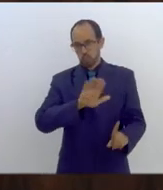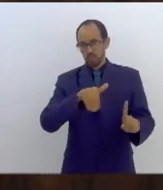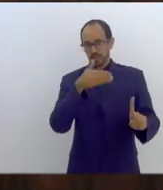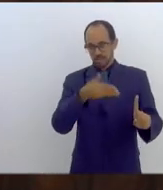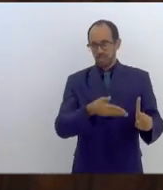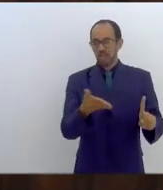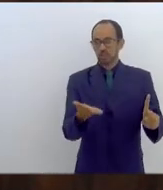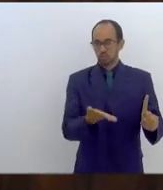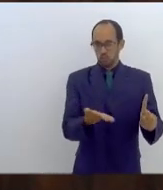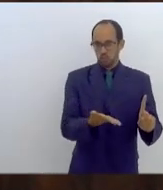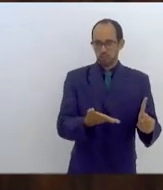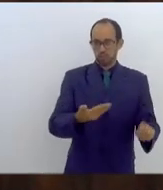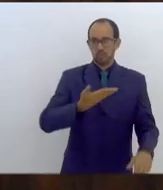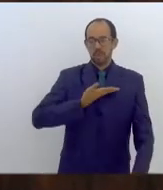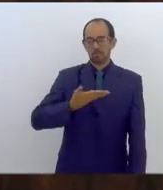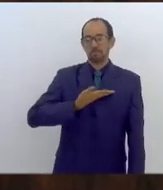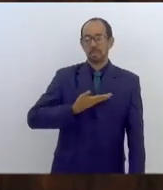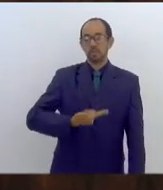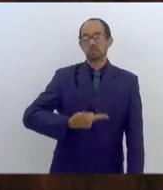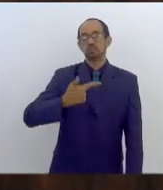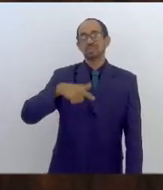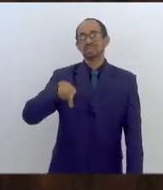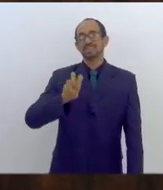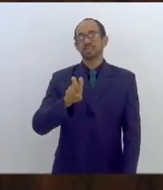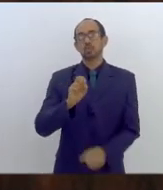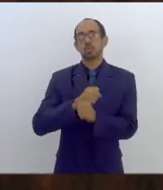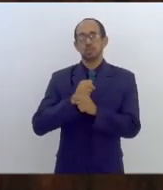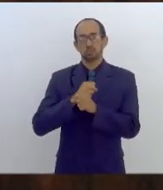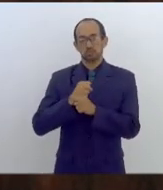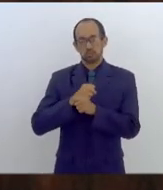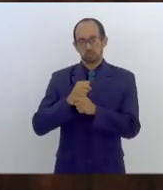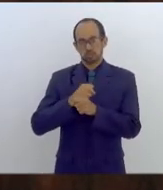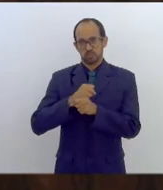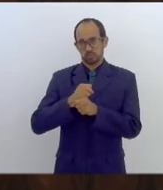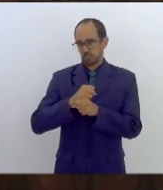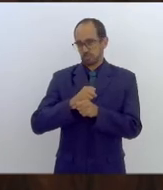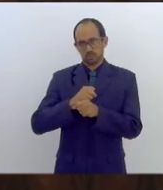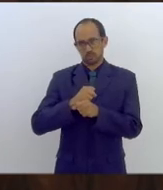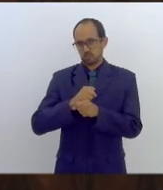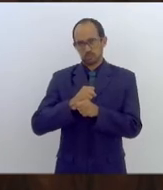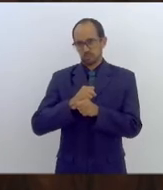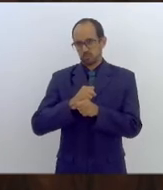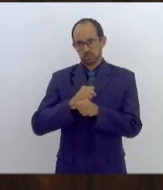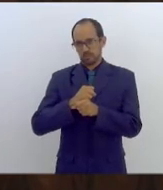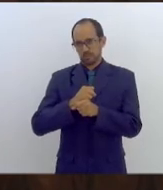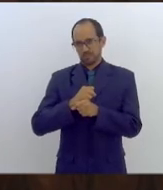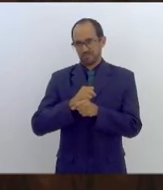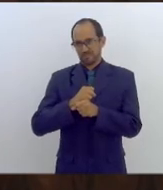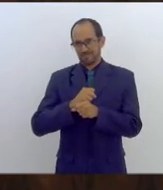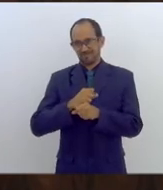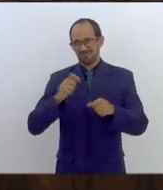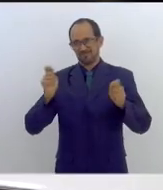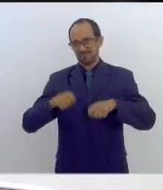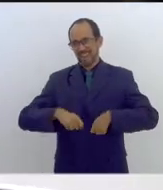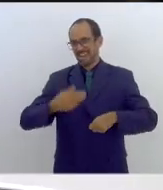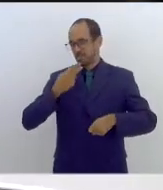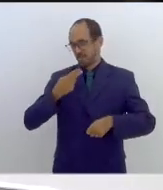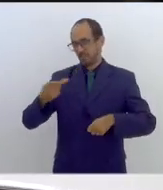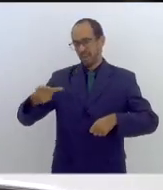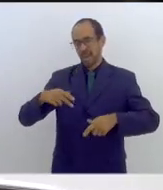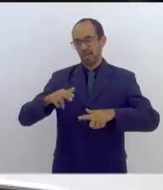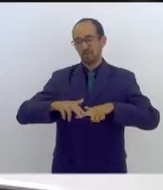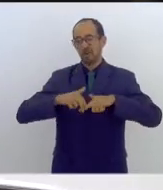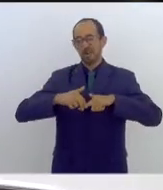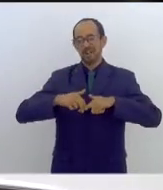de hoje né um grande amigo há 25 anos nós mas não podia nem dizer né Desembargador porque nos compromete